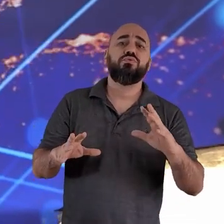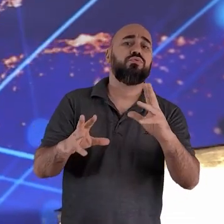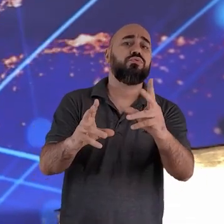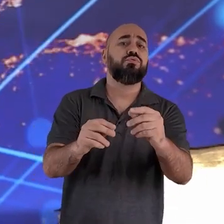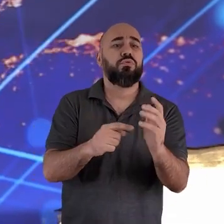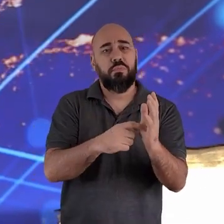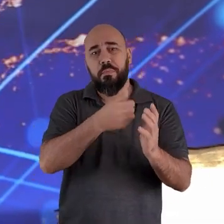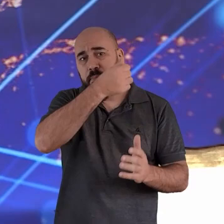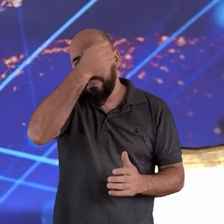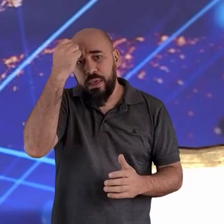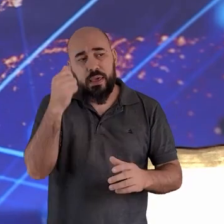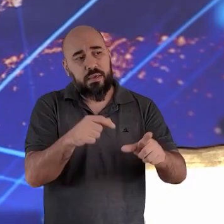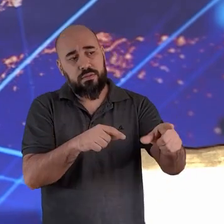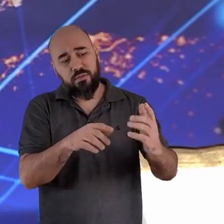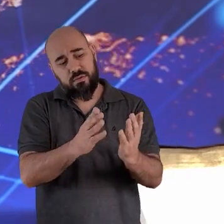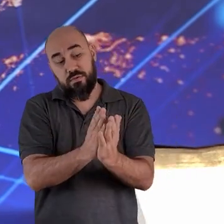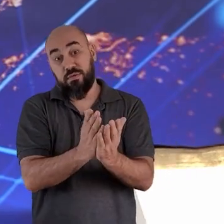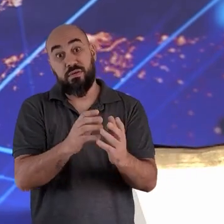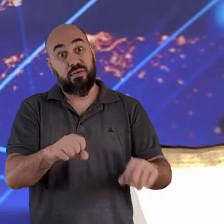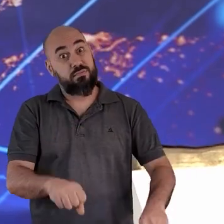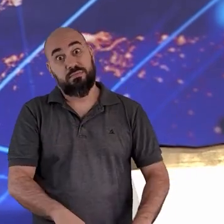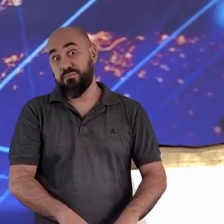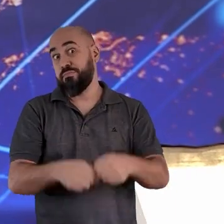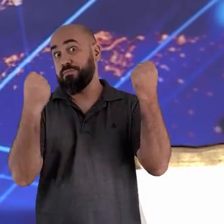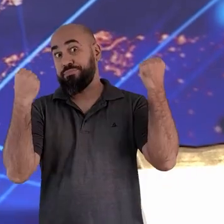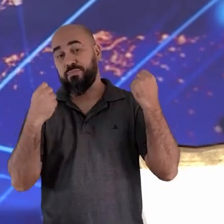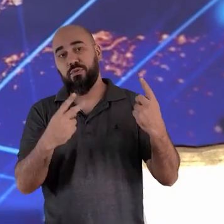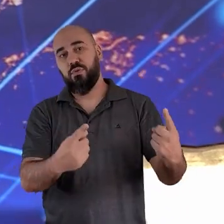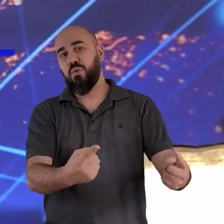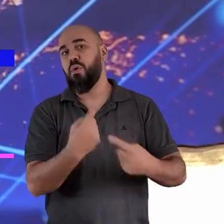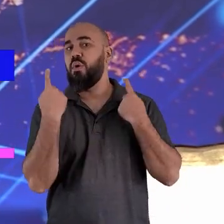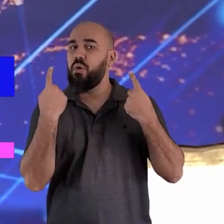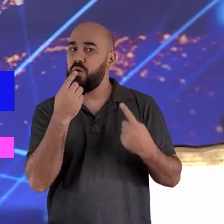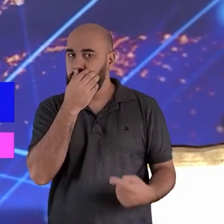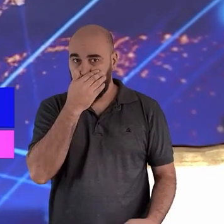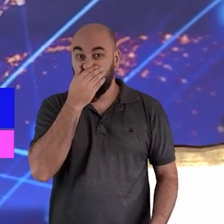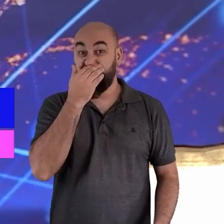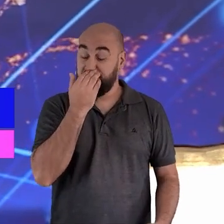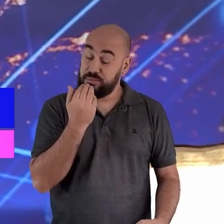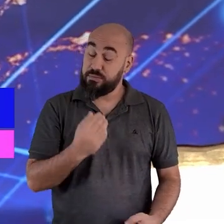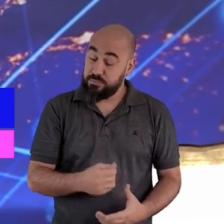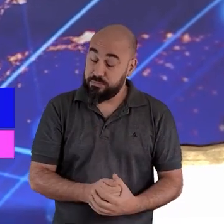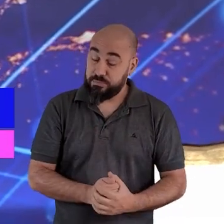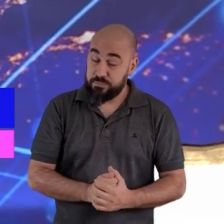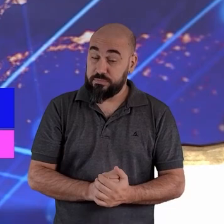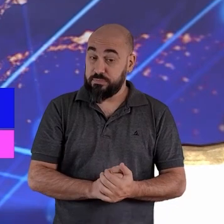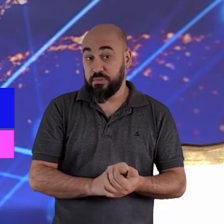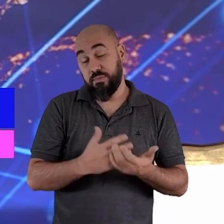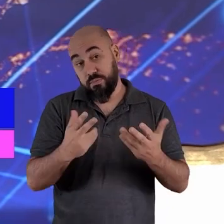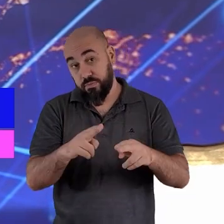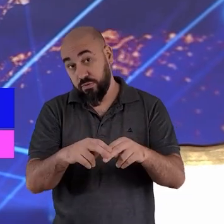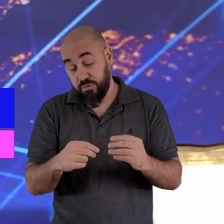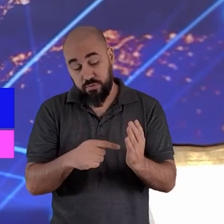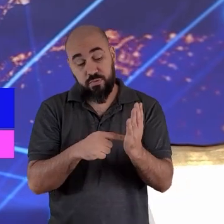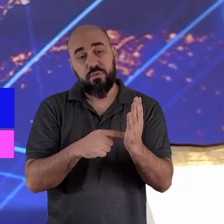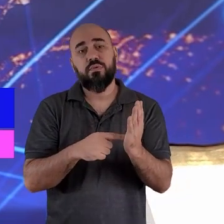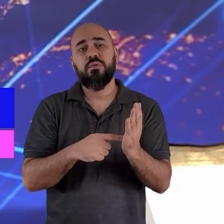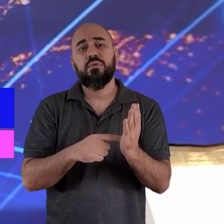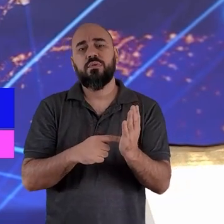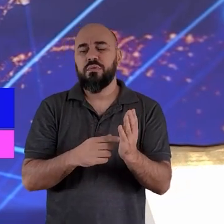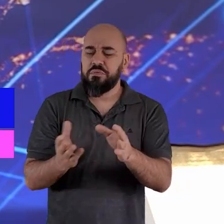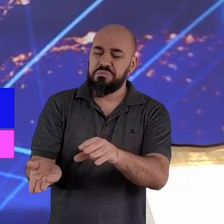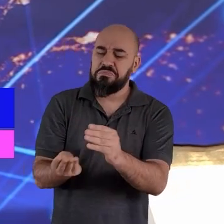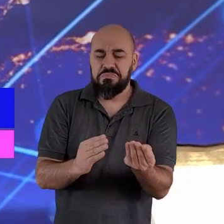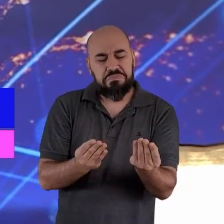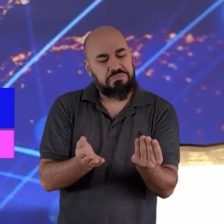apresentados na revelação, eles lutariam ainda mais contra a Bíblia e destruiriam mais ainda a Bíblia. Então, para que a Bíblia